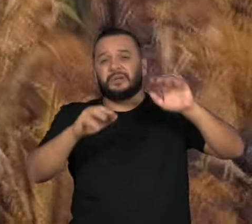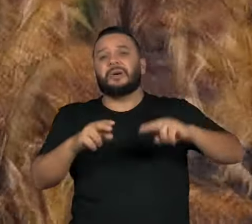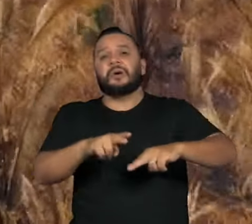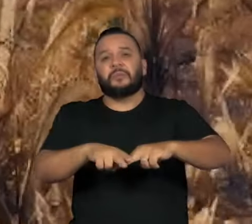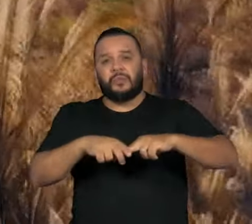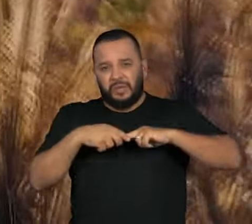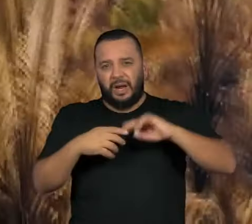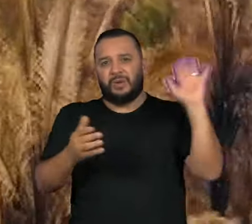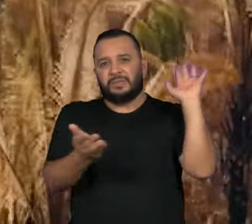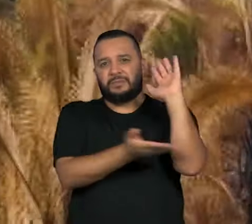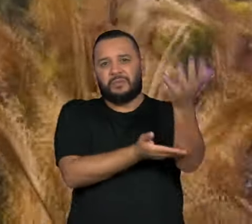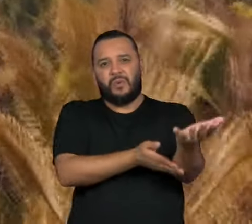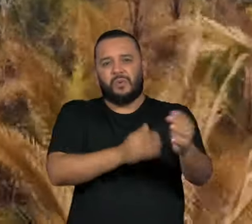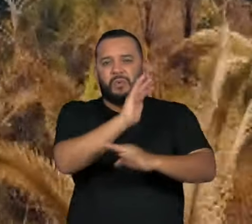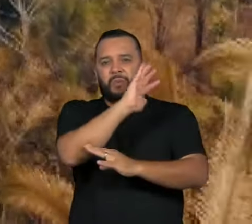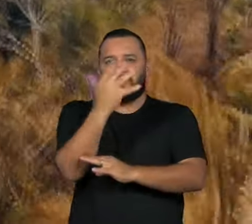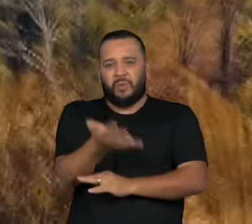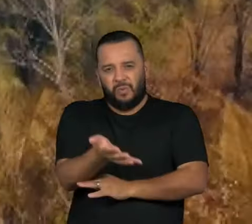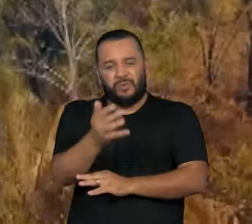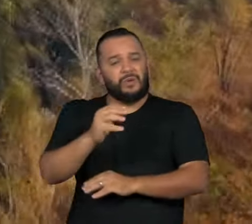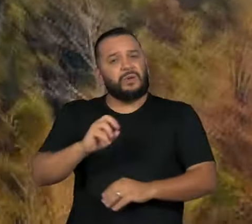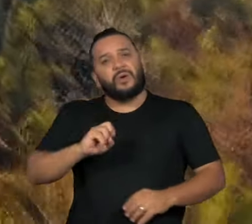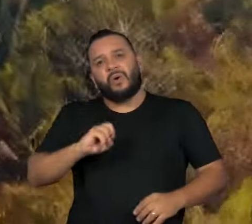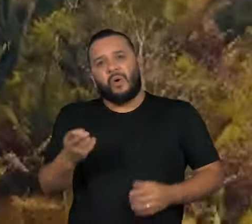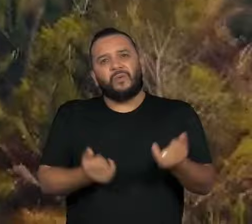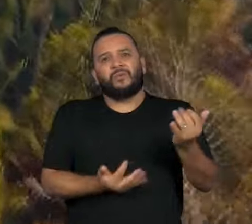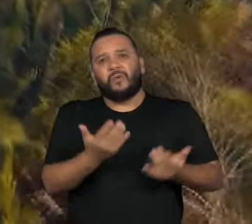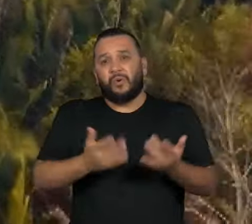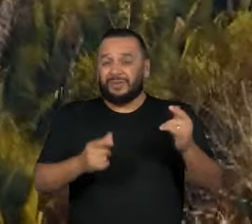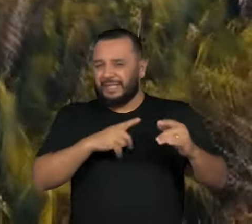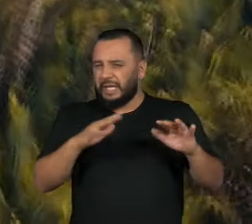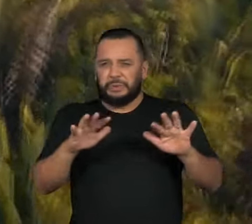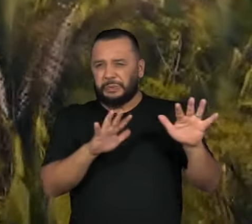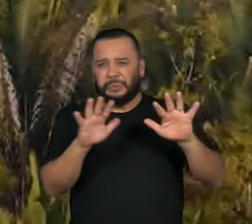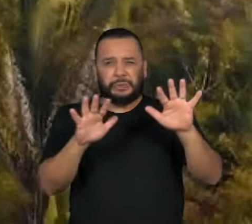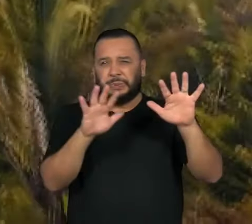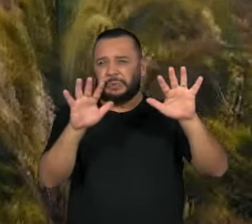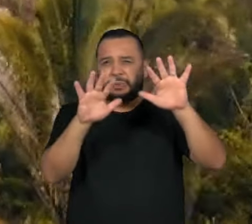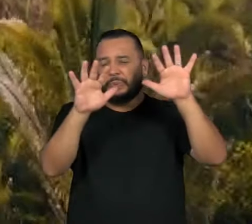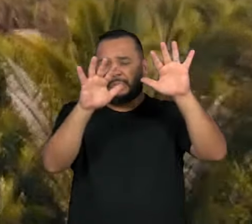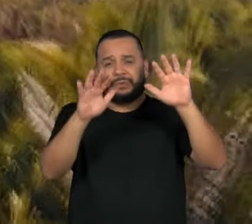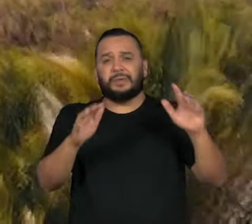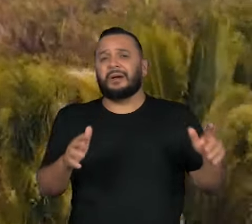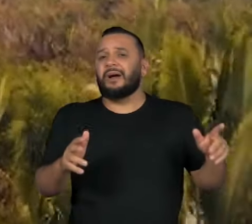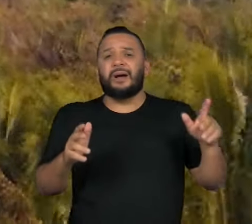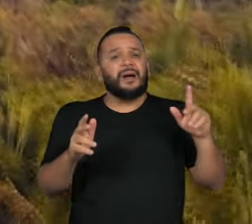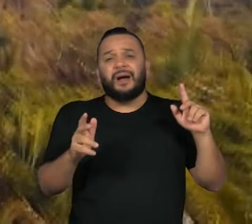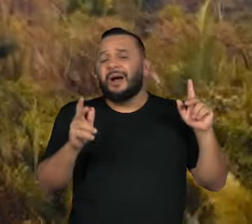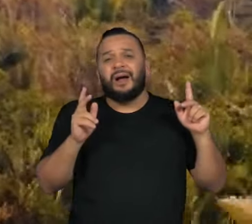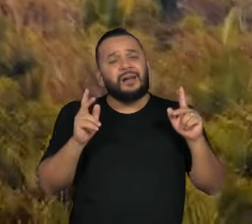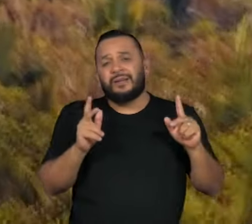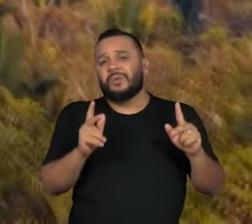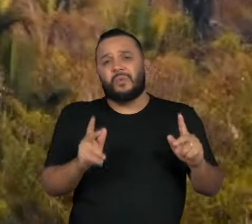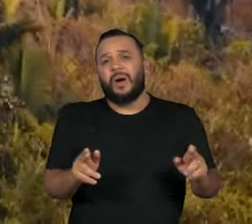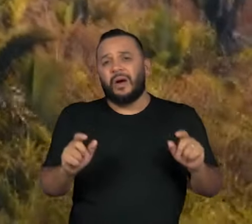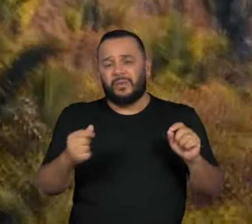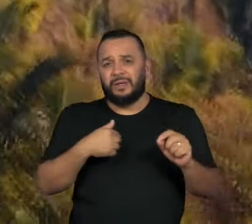é equivalente ou até mesmo maior do que as emissões de